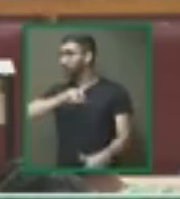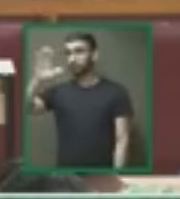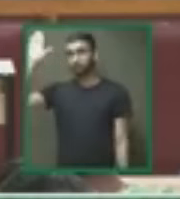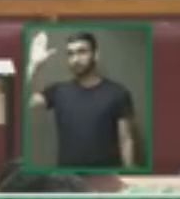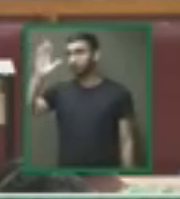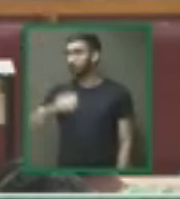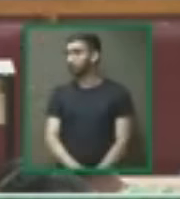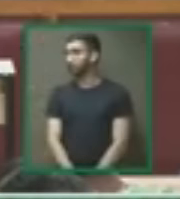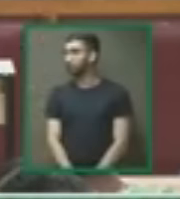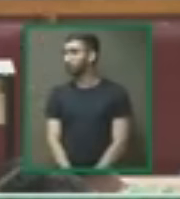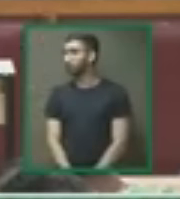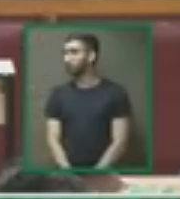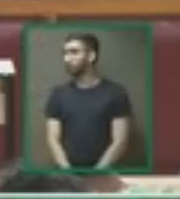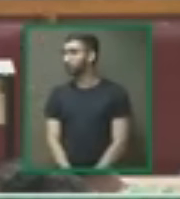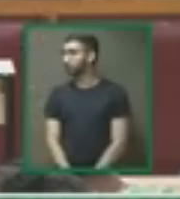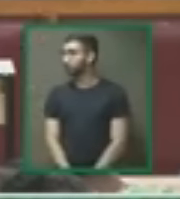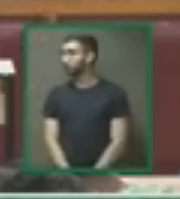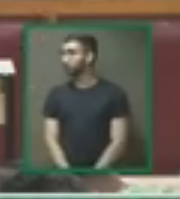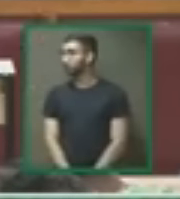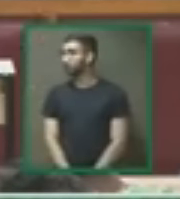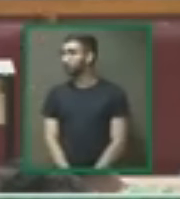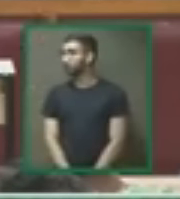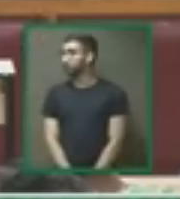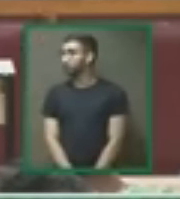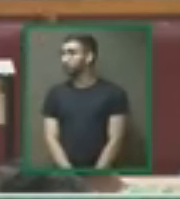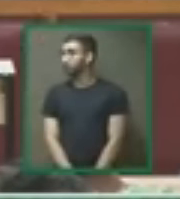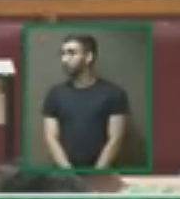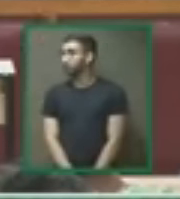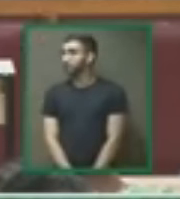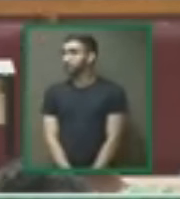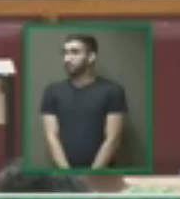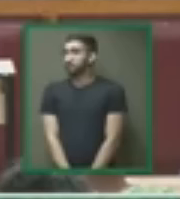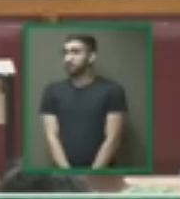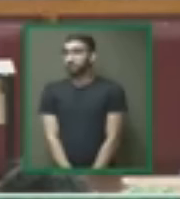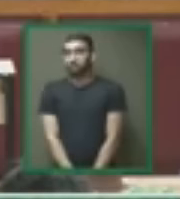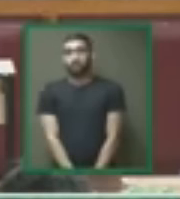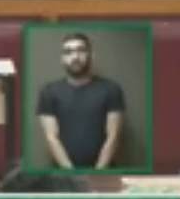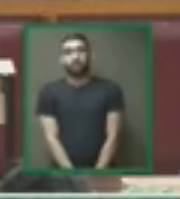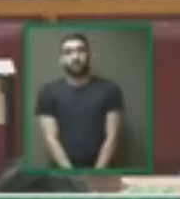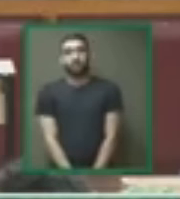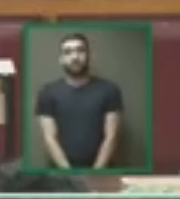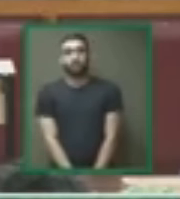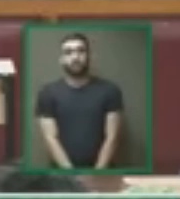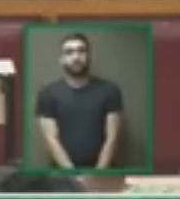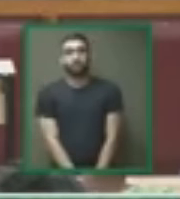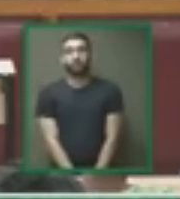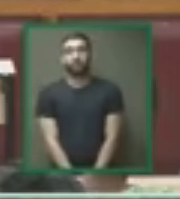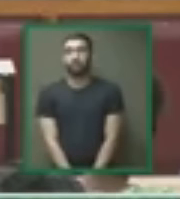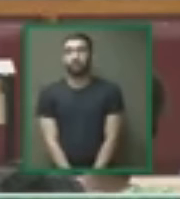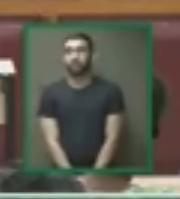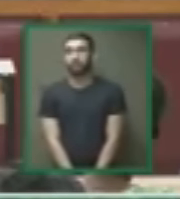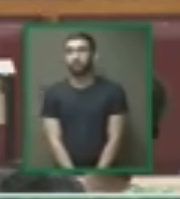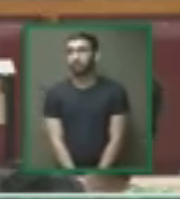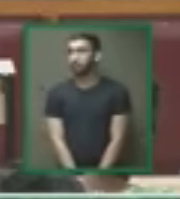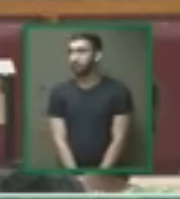Ok. Vamos dar nova pausa, Gustavo. Recording stopped. Doutores, eu dou essas pausas